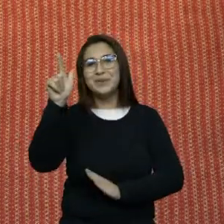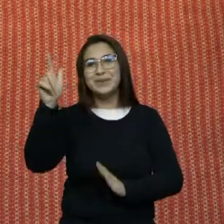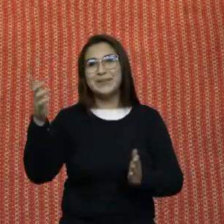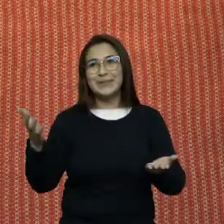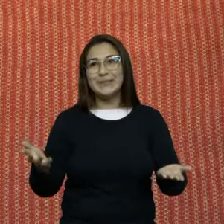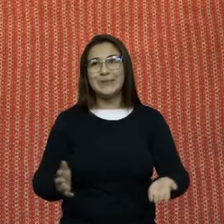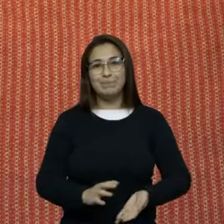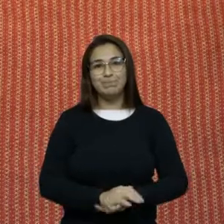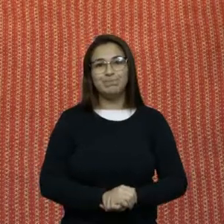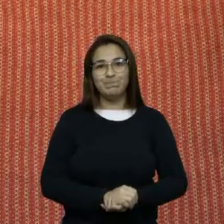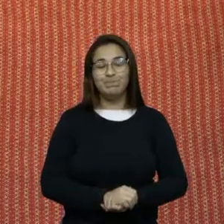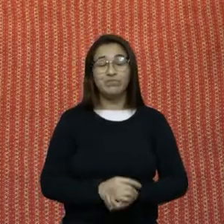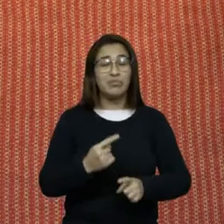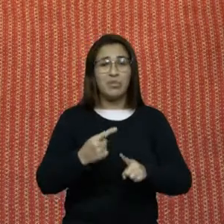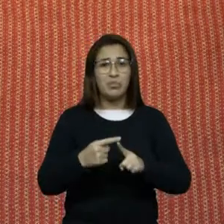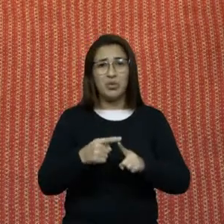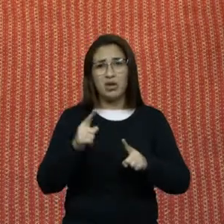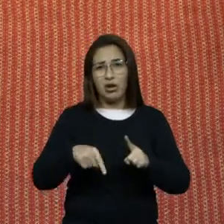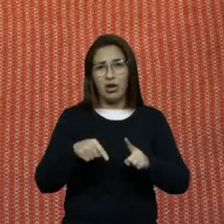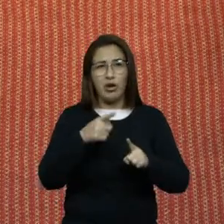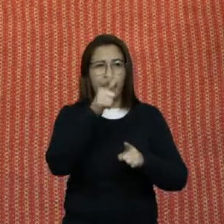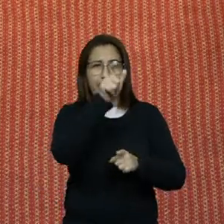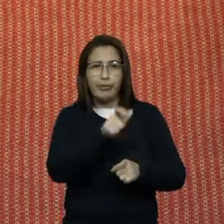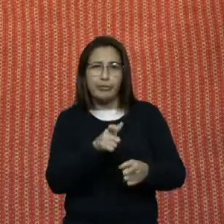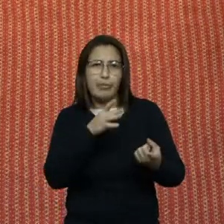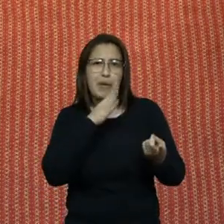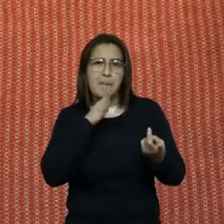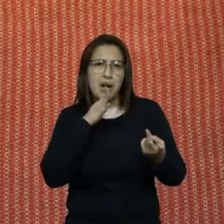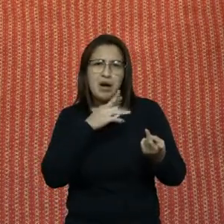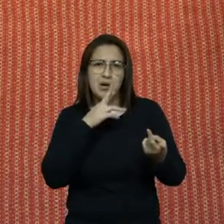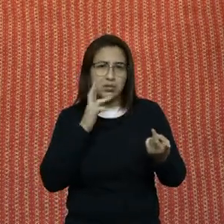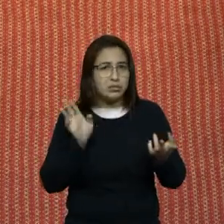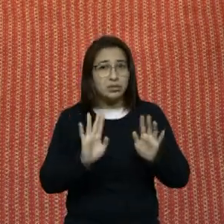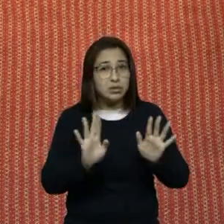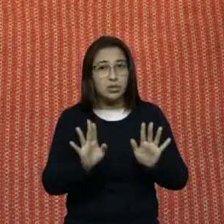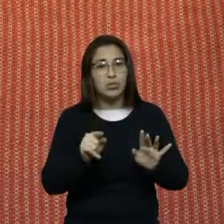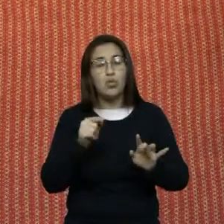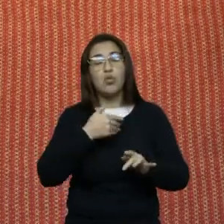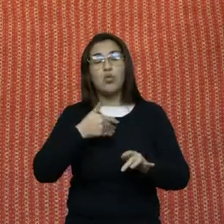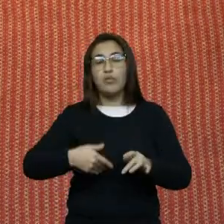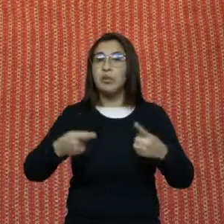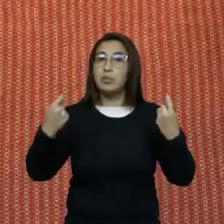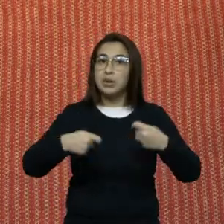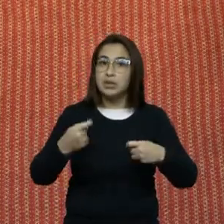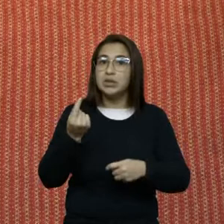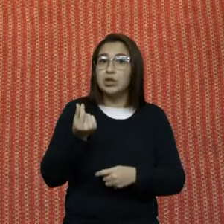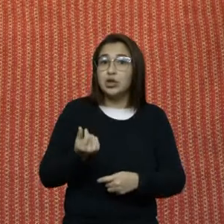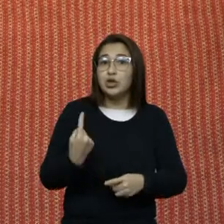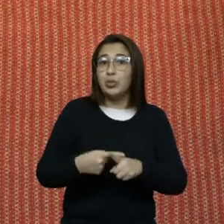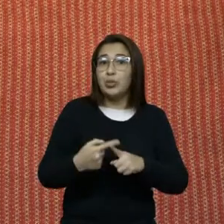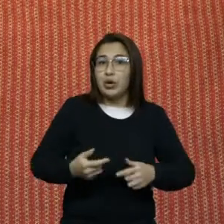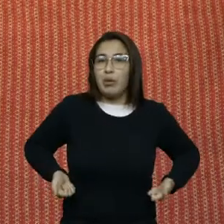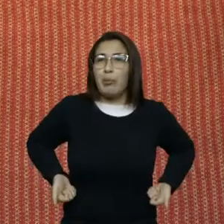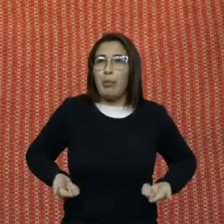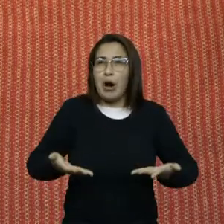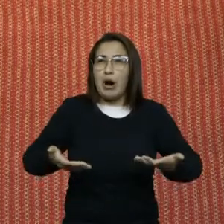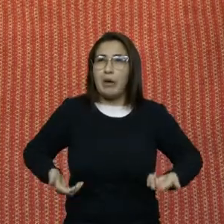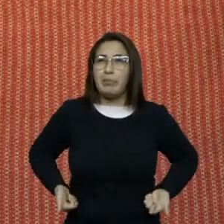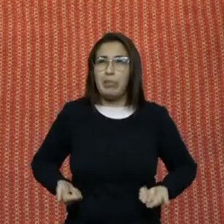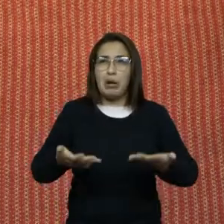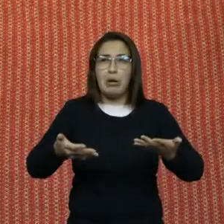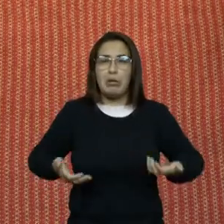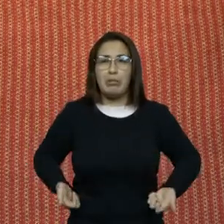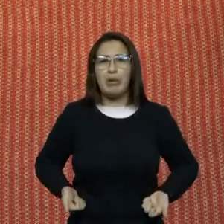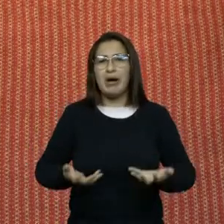porque não é uma questão de bares e restaurantes aqui o governo Você receita ou que não para de gastar não controla Quanto gasta